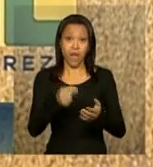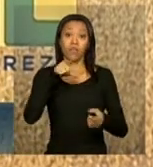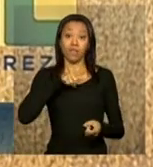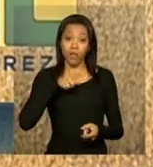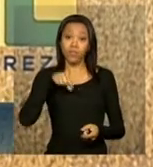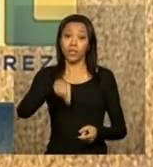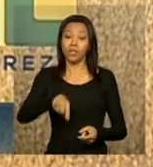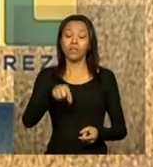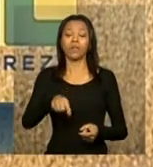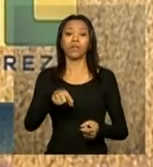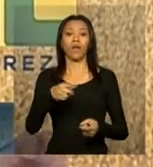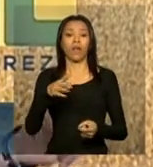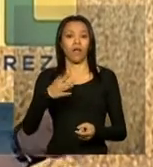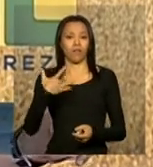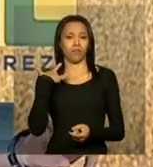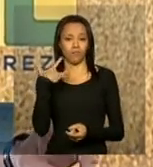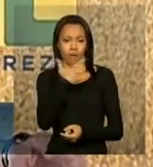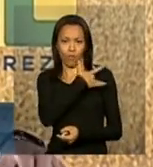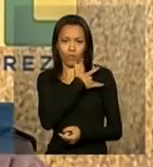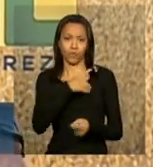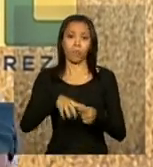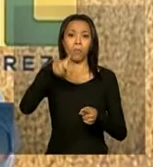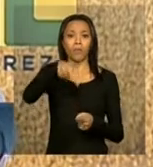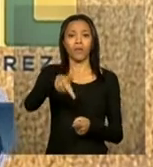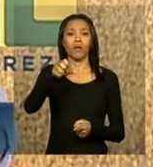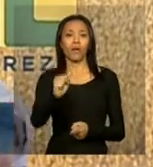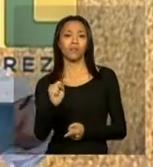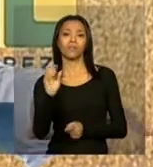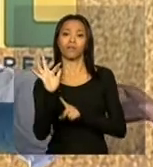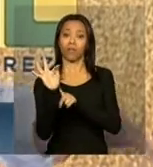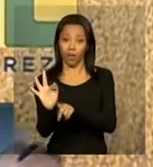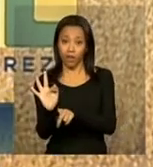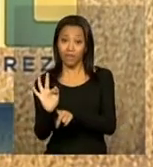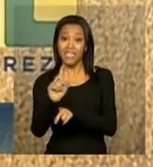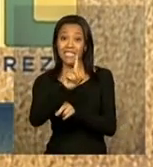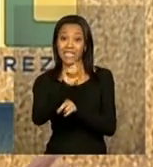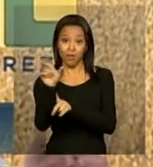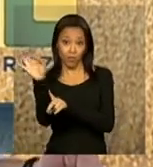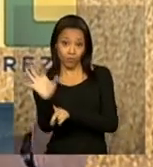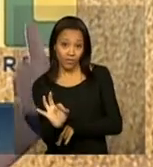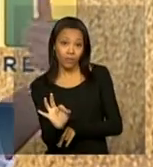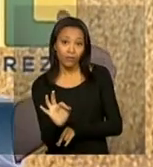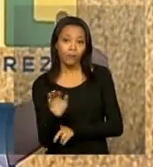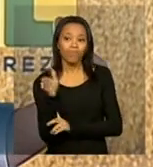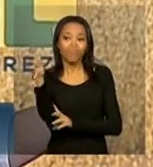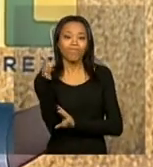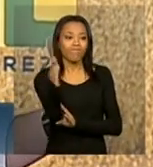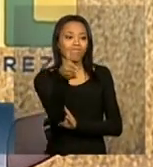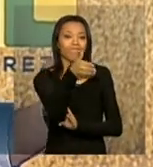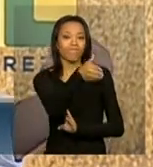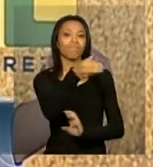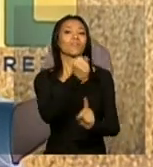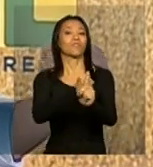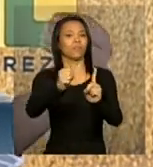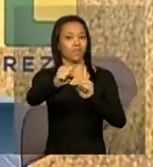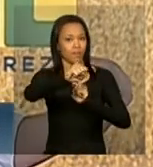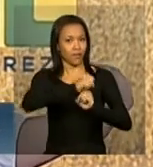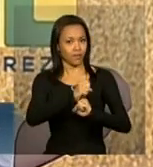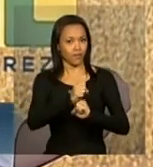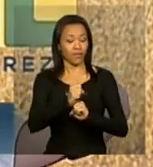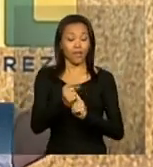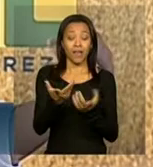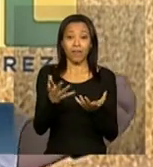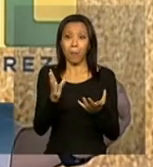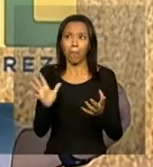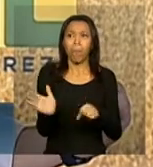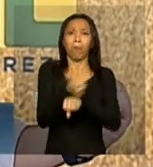saúde, através dos PSF, que atende 100% da sociedade. Não é ainda o serviço que nós queremos,